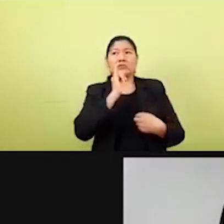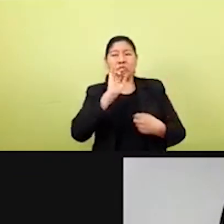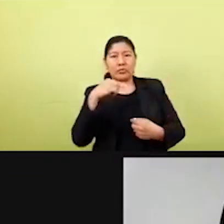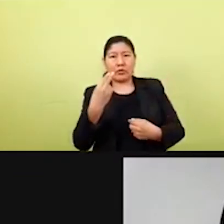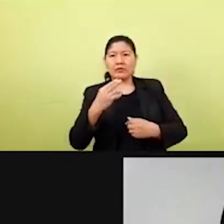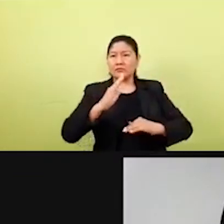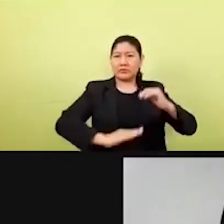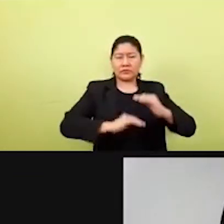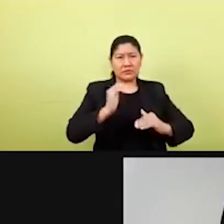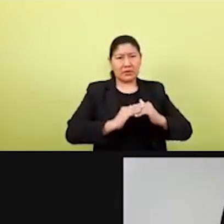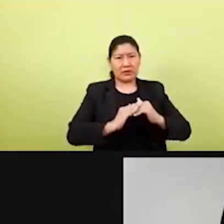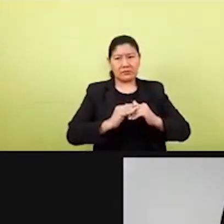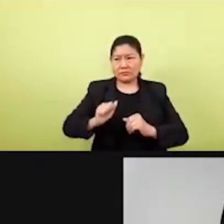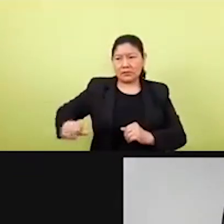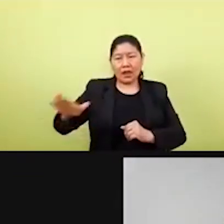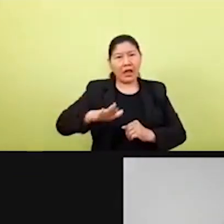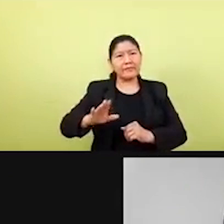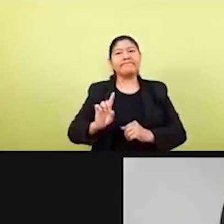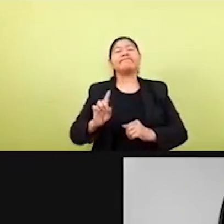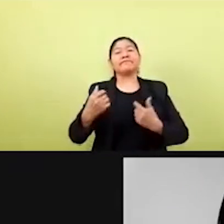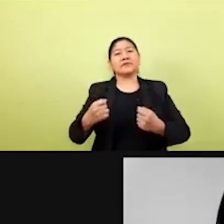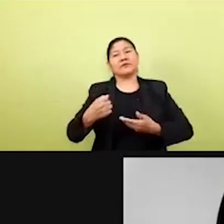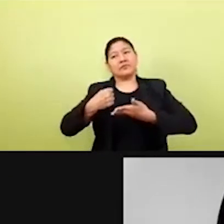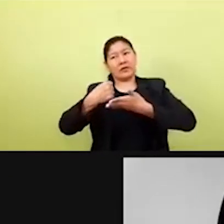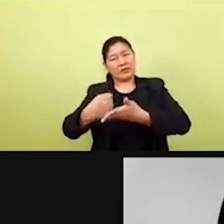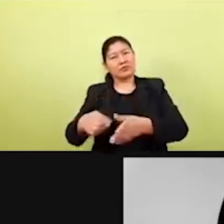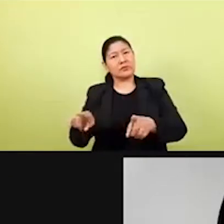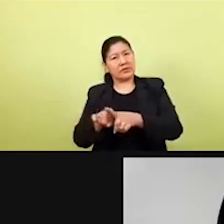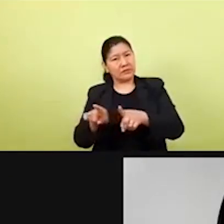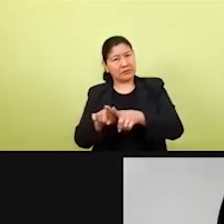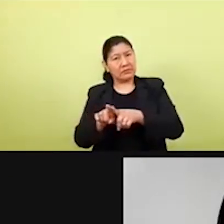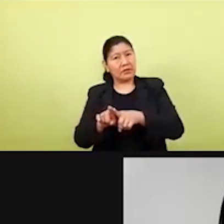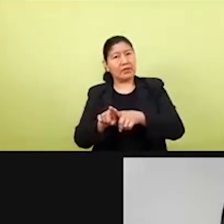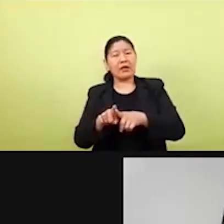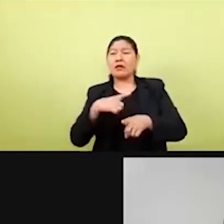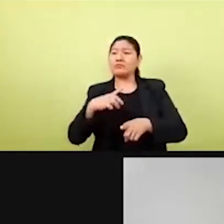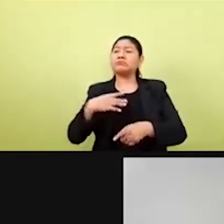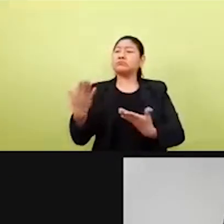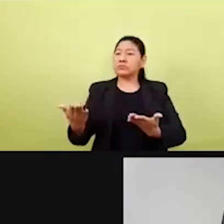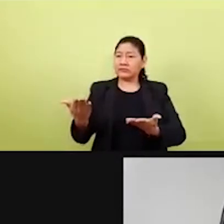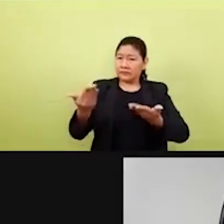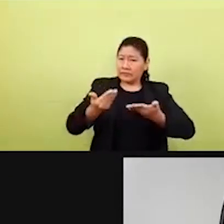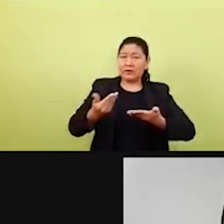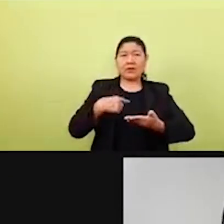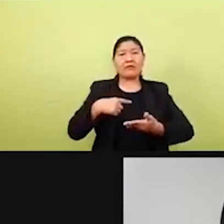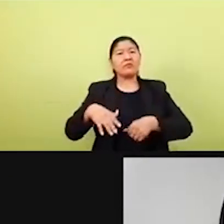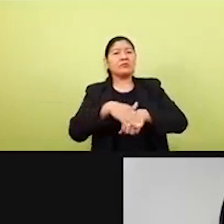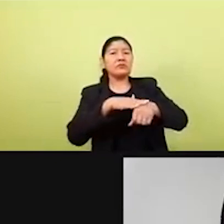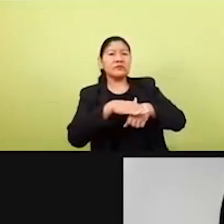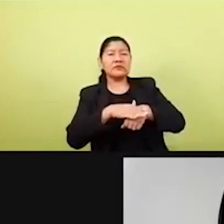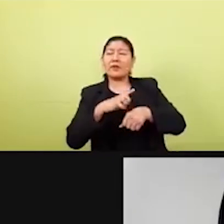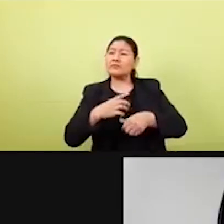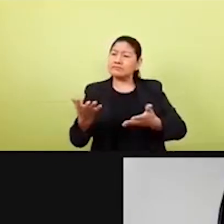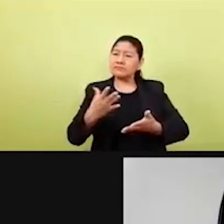dessa área, podemos acolher, podemos orientar, nos colocar à disposição para que ela se sinta